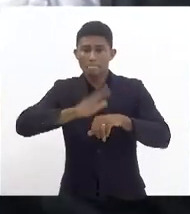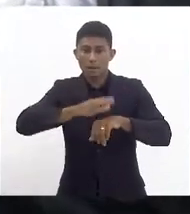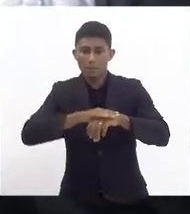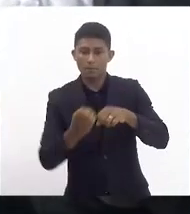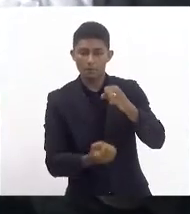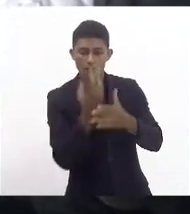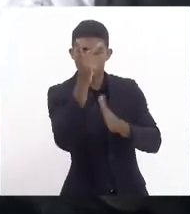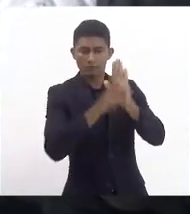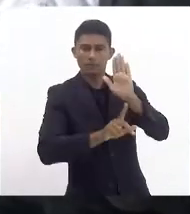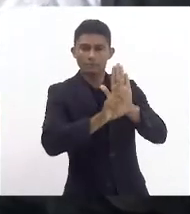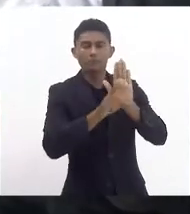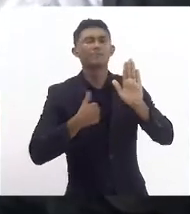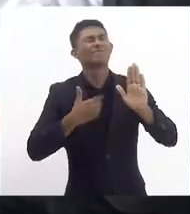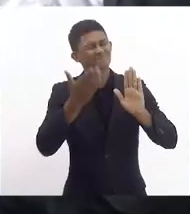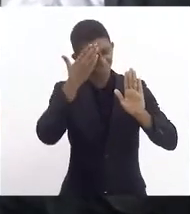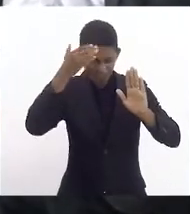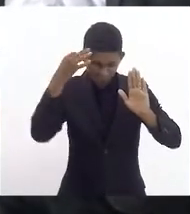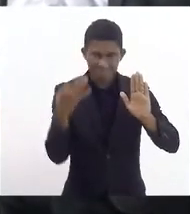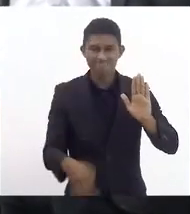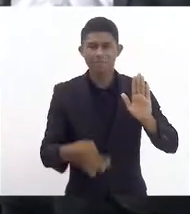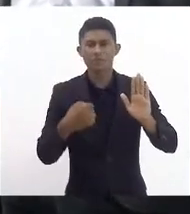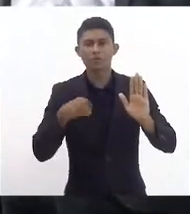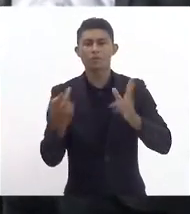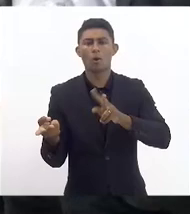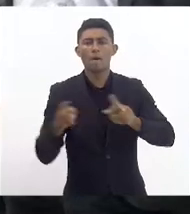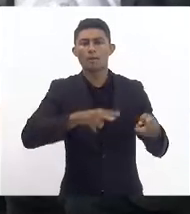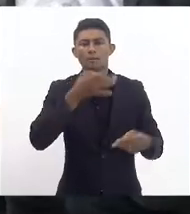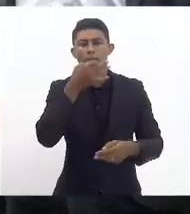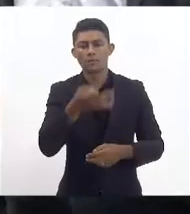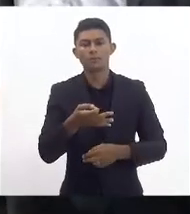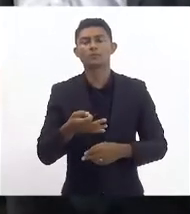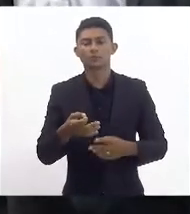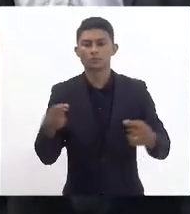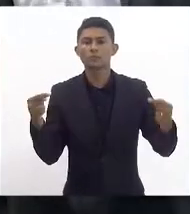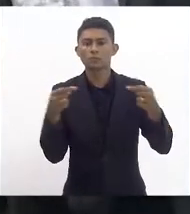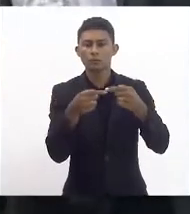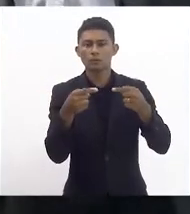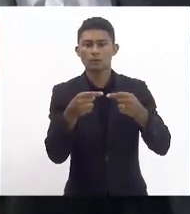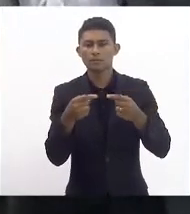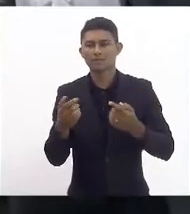que faço é conjunto com a minha